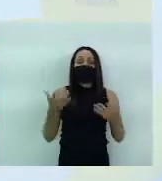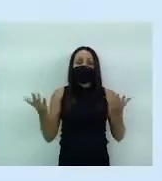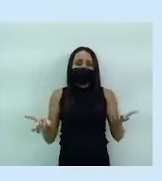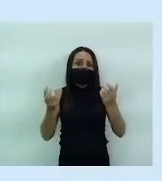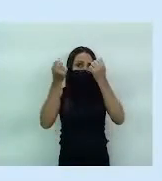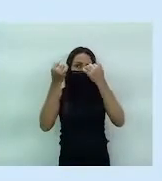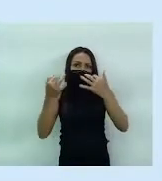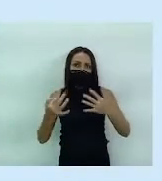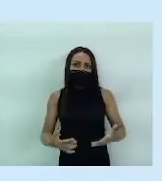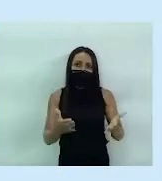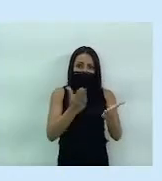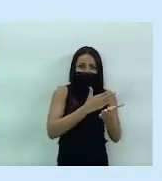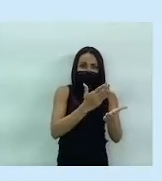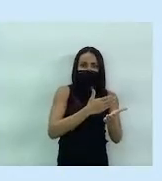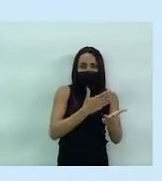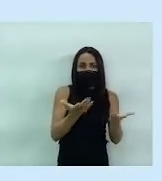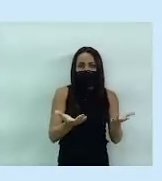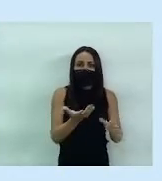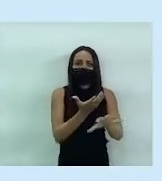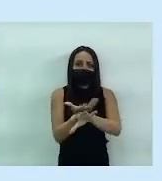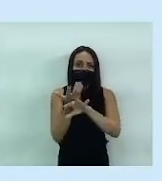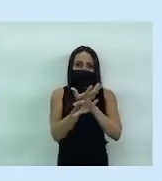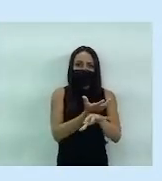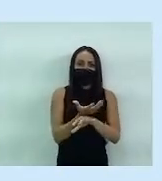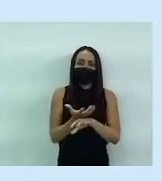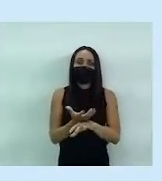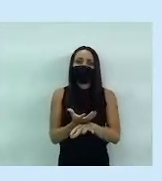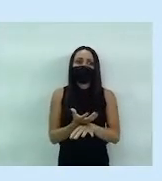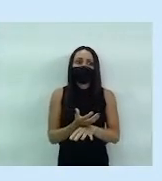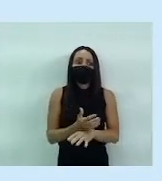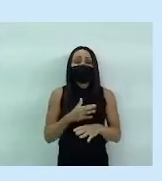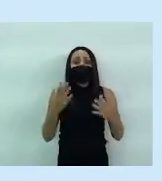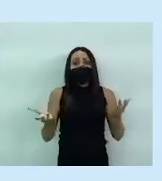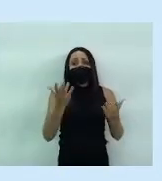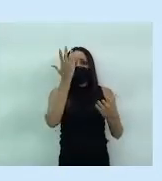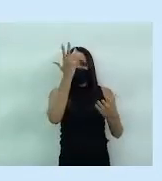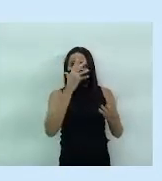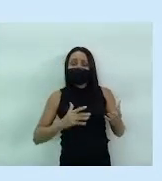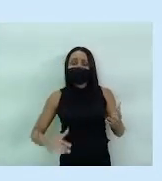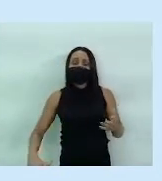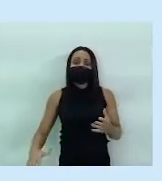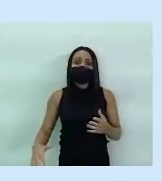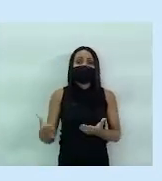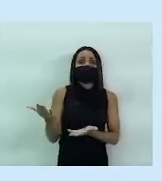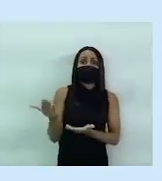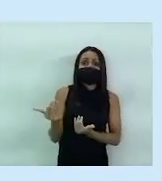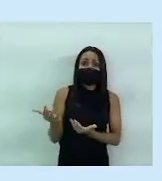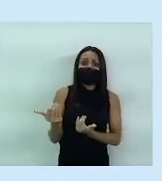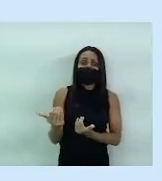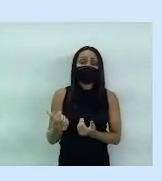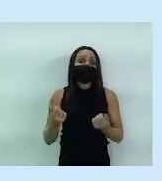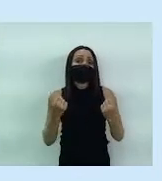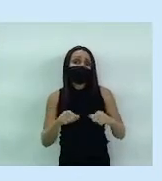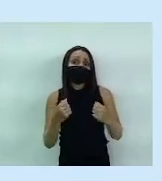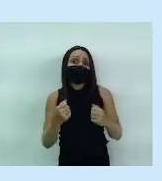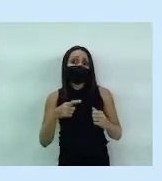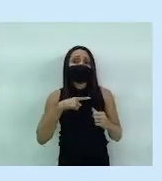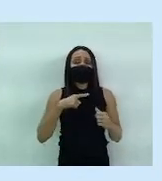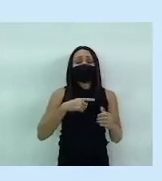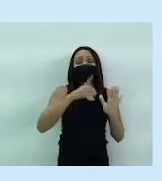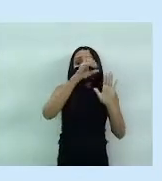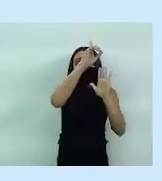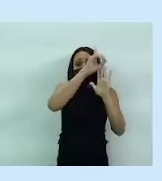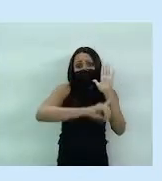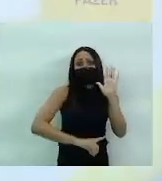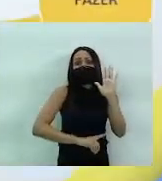gente enfatiza aqui no nosso encontro que essa criança e esse adolescente deve ter direito, né,